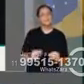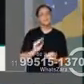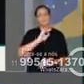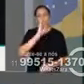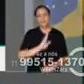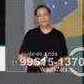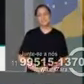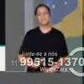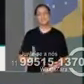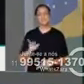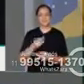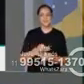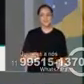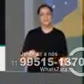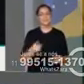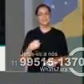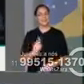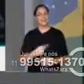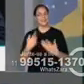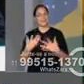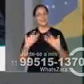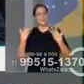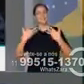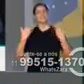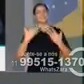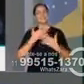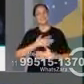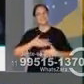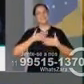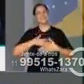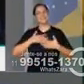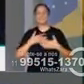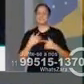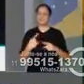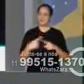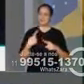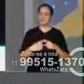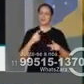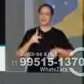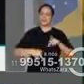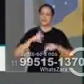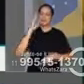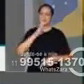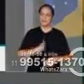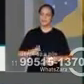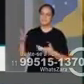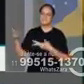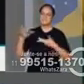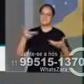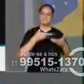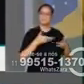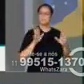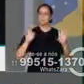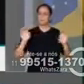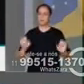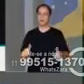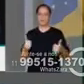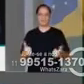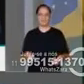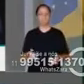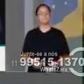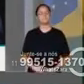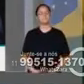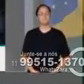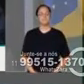pro nosso povo que é um povo que recebe a todos como sempre recebeu e que agora nós